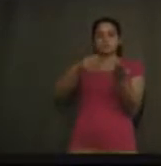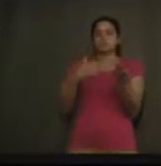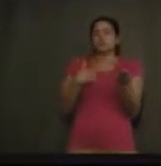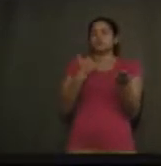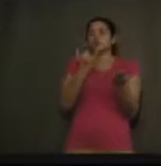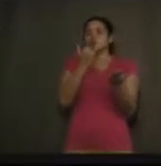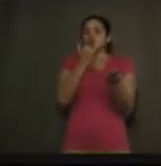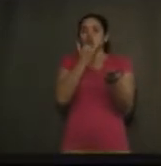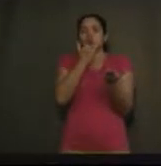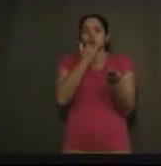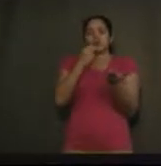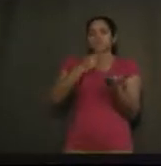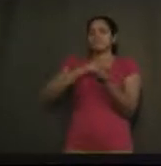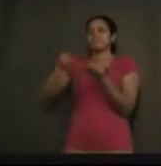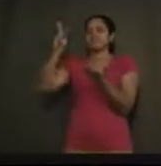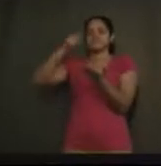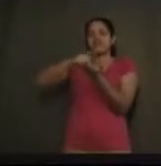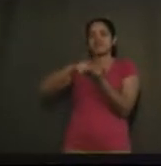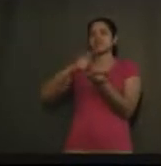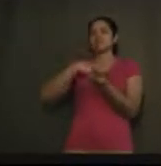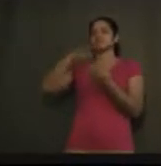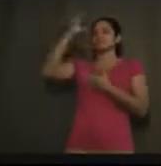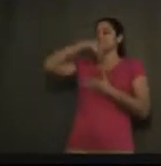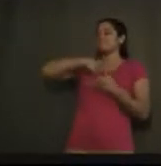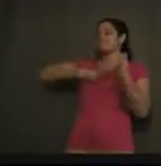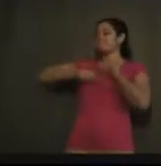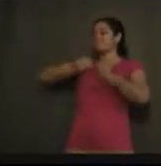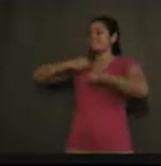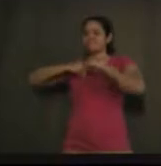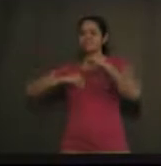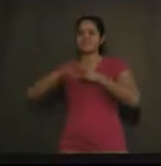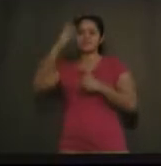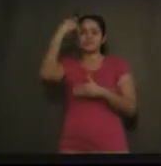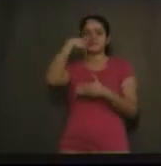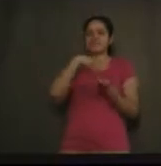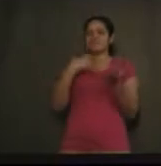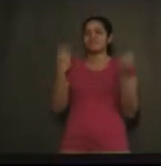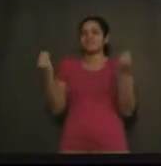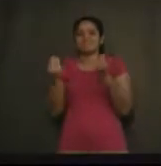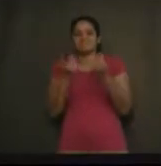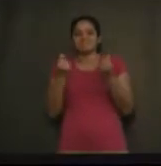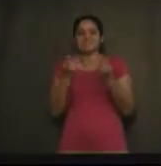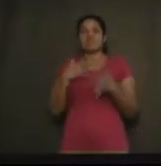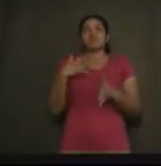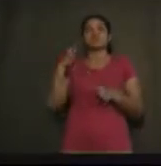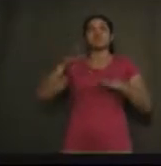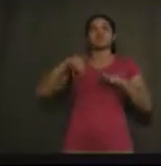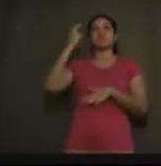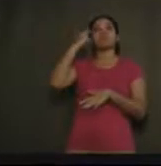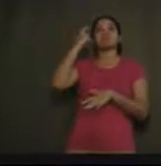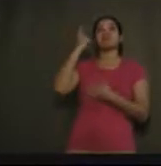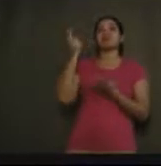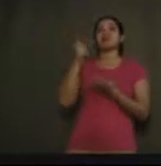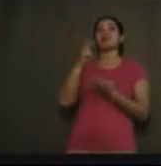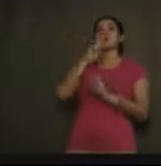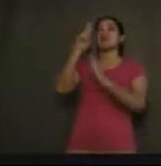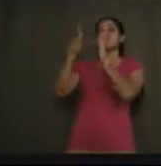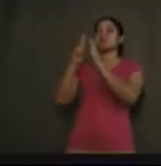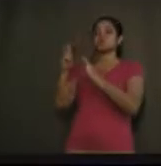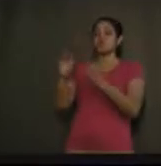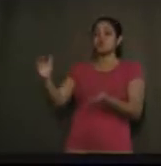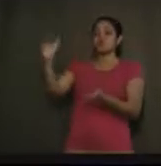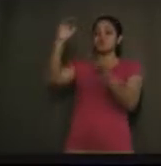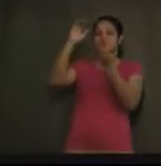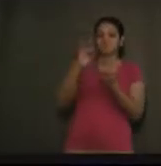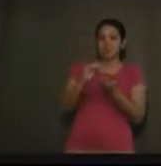vou esconder a angústia que isso causou em mim. Para começar, não sei se ainda acho que os resultados que sobraram merecem esta